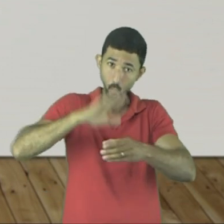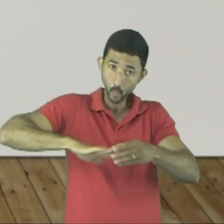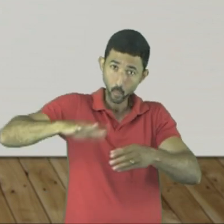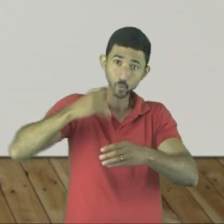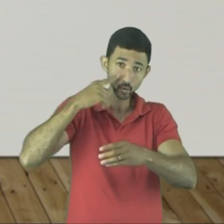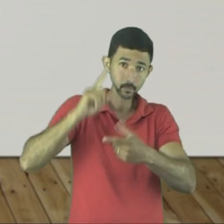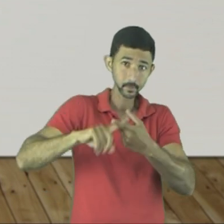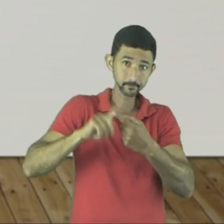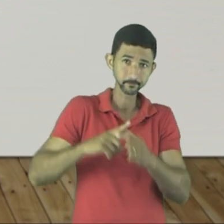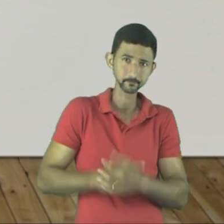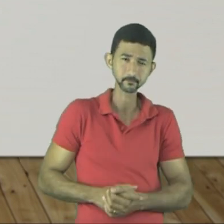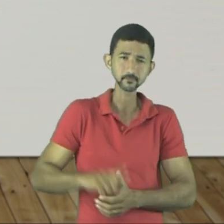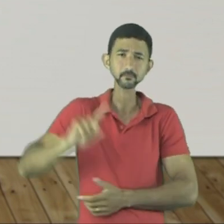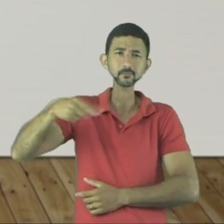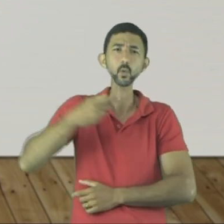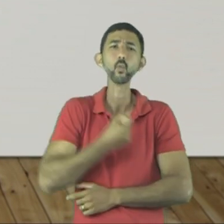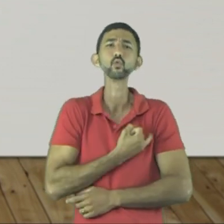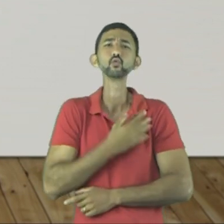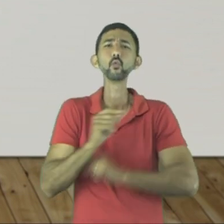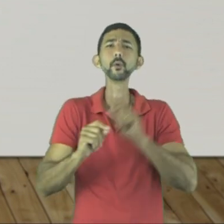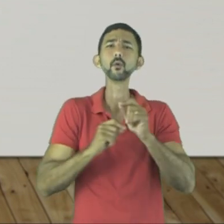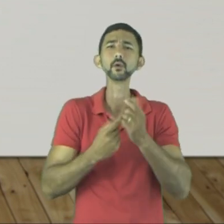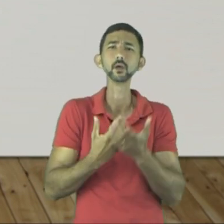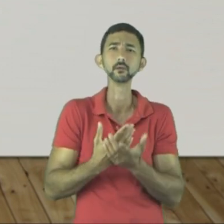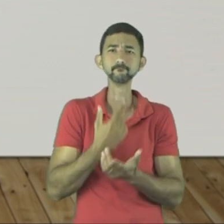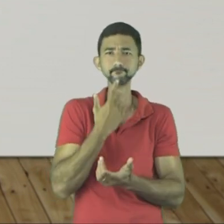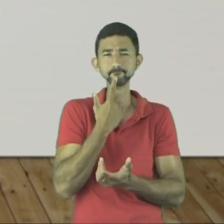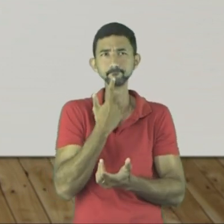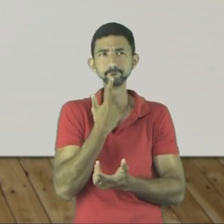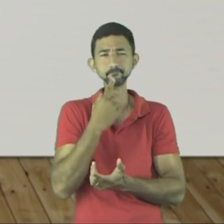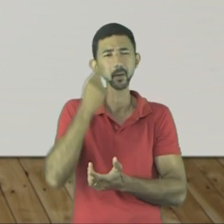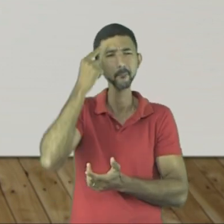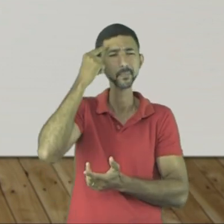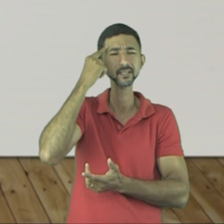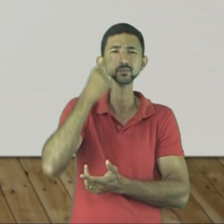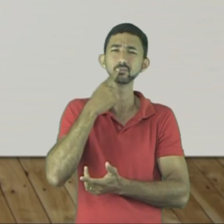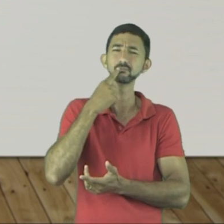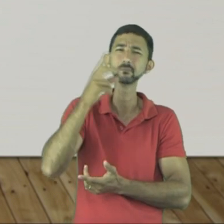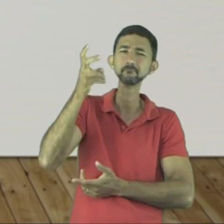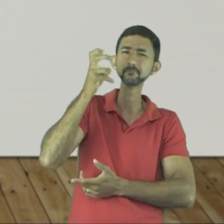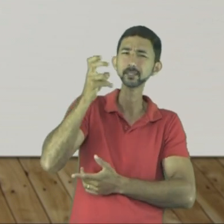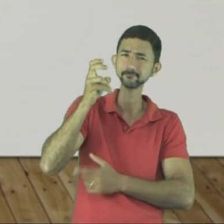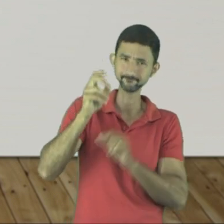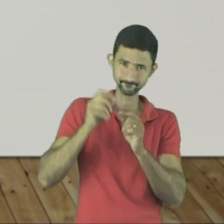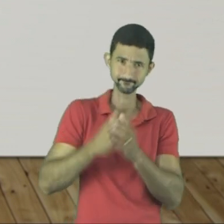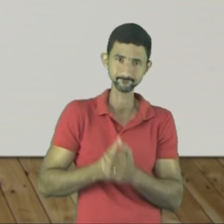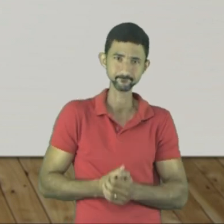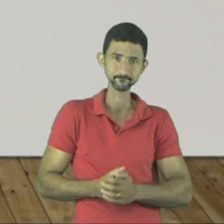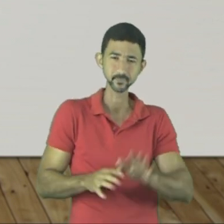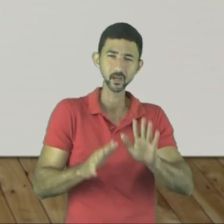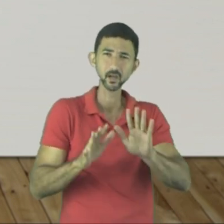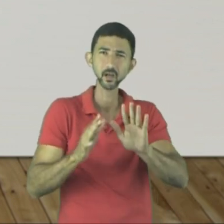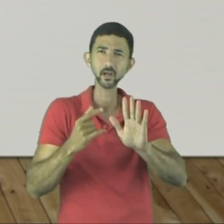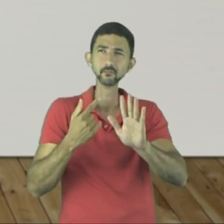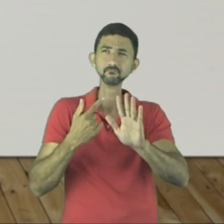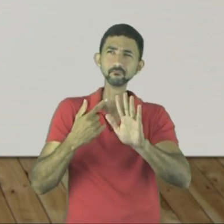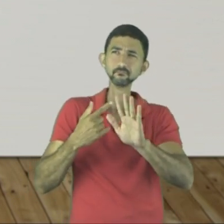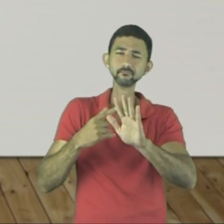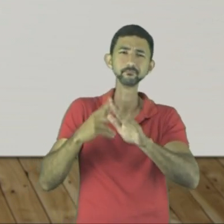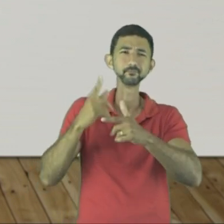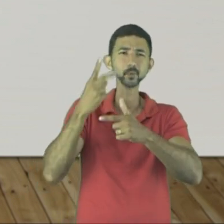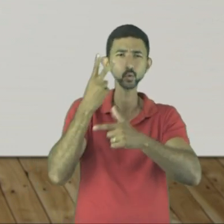aí. Beleza. E o restante? Bora ver. Aí ele teve a seguinte sacada. Bom, se